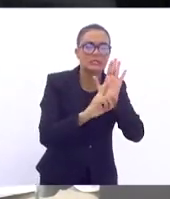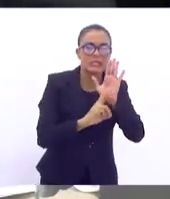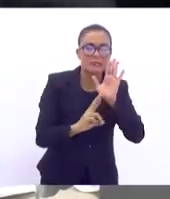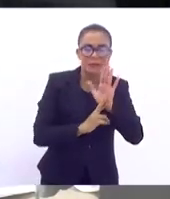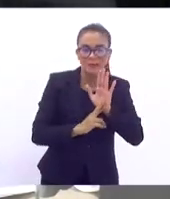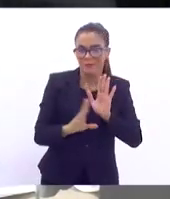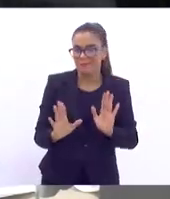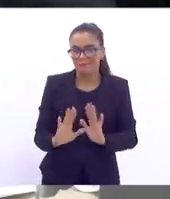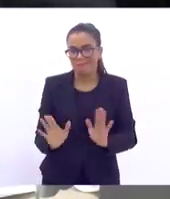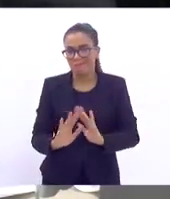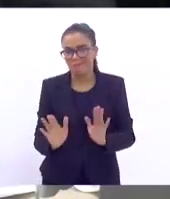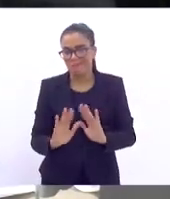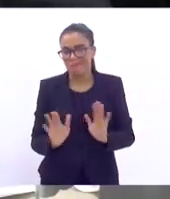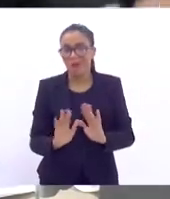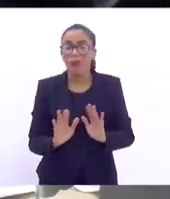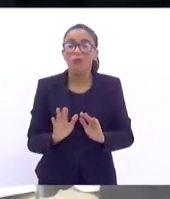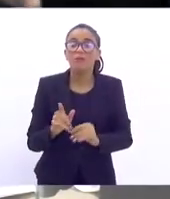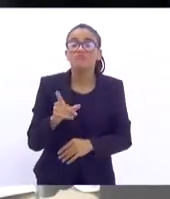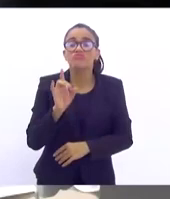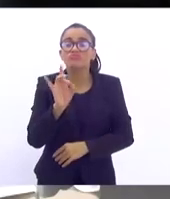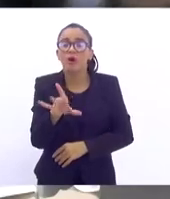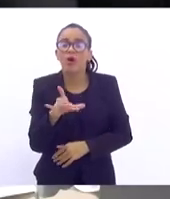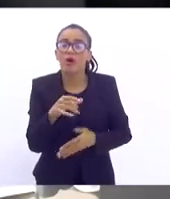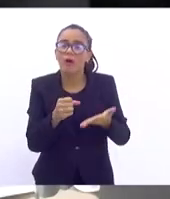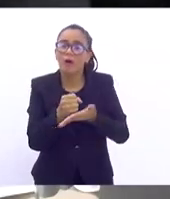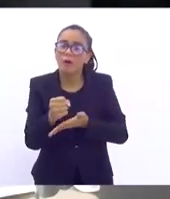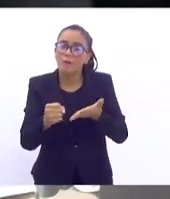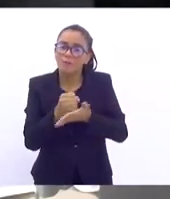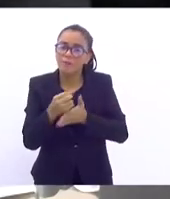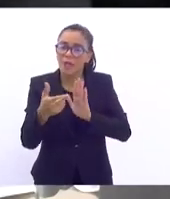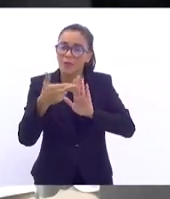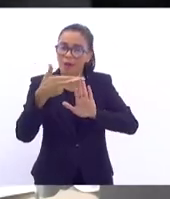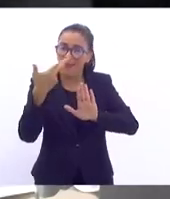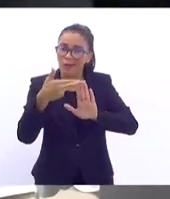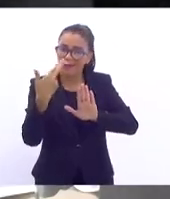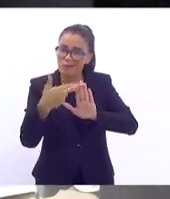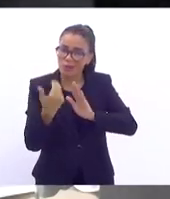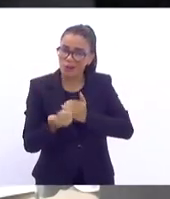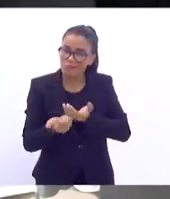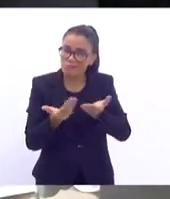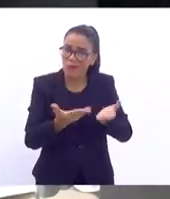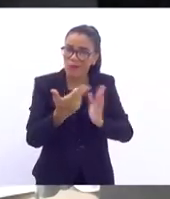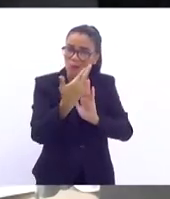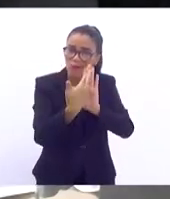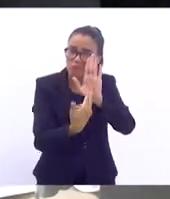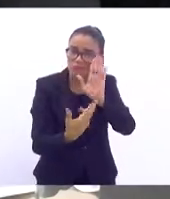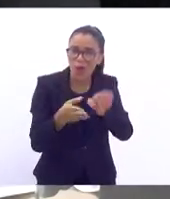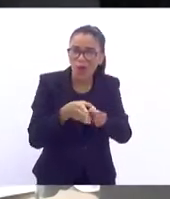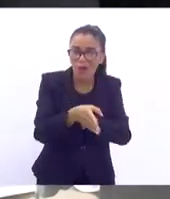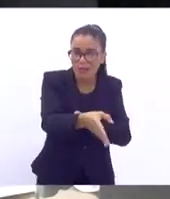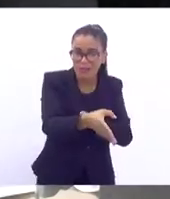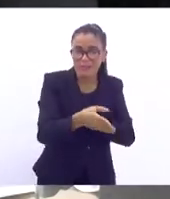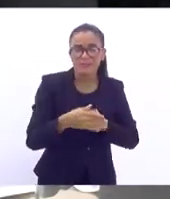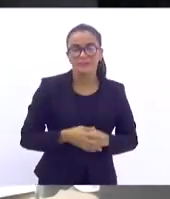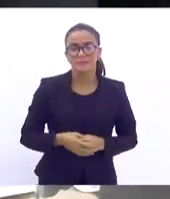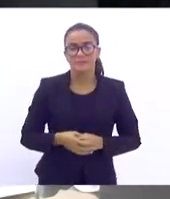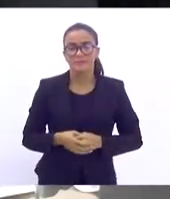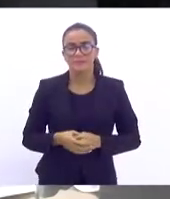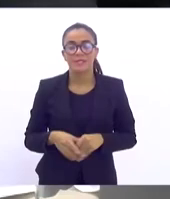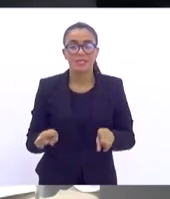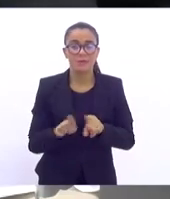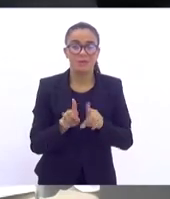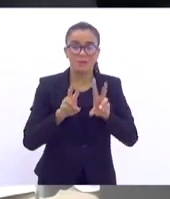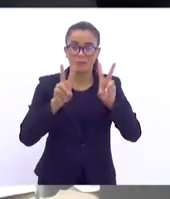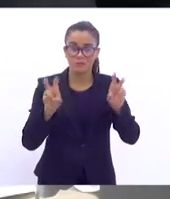como que a frente vai funcionar ela tem apenas que ter resolução que dê normativa de acolhimento em relação a própria